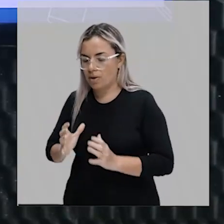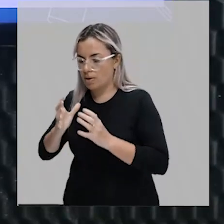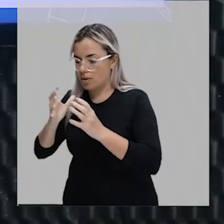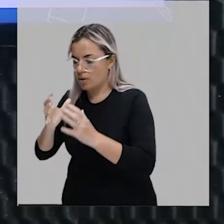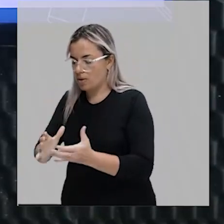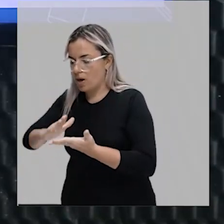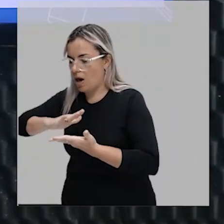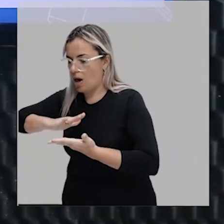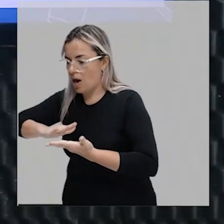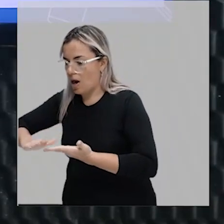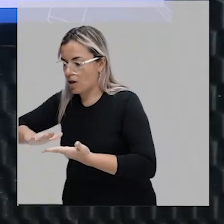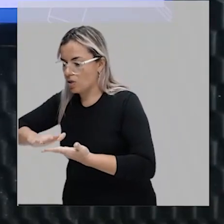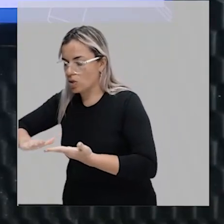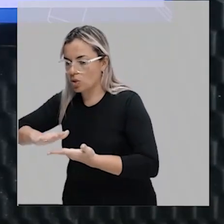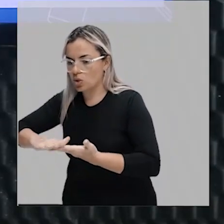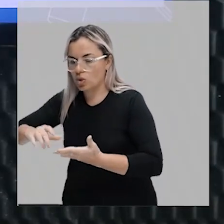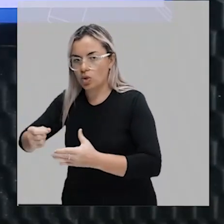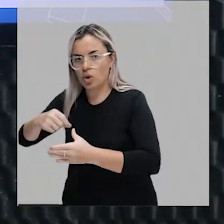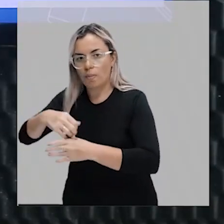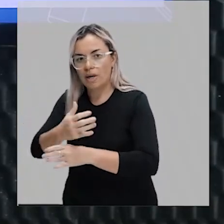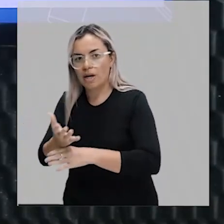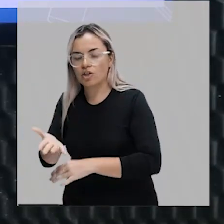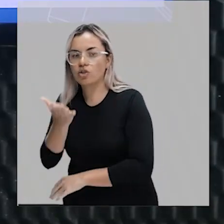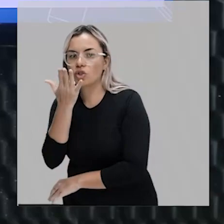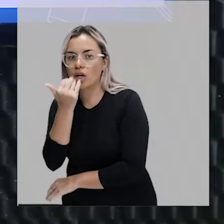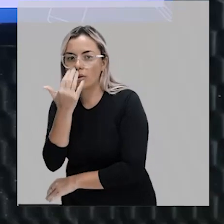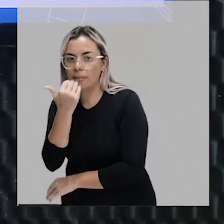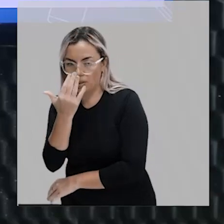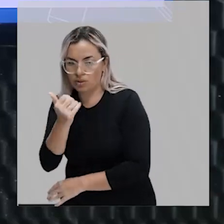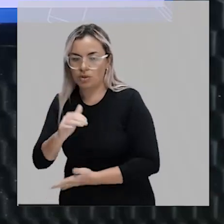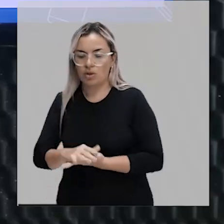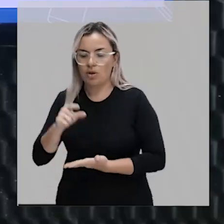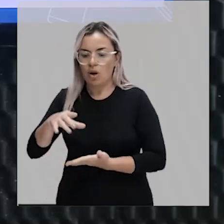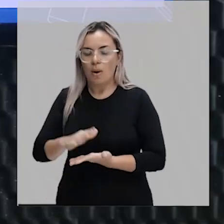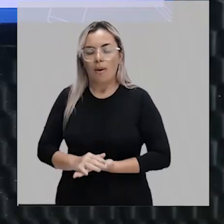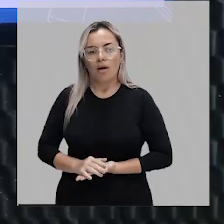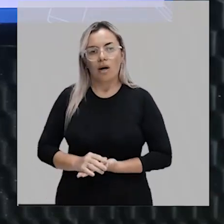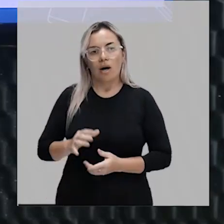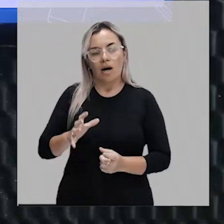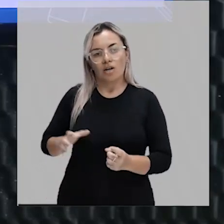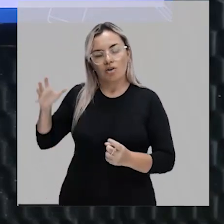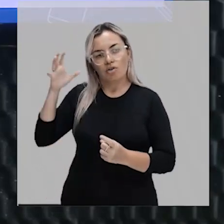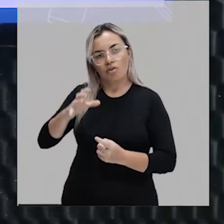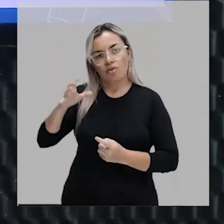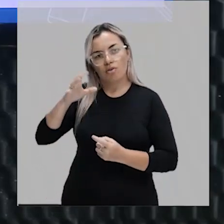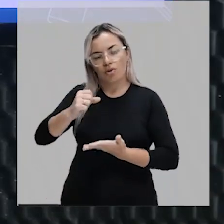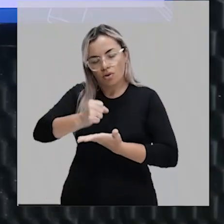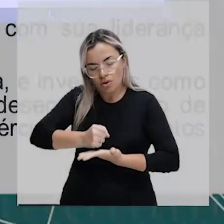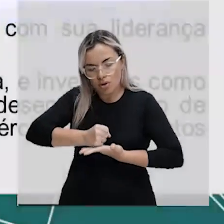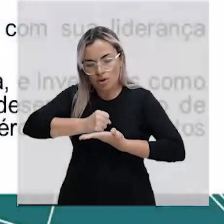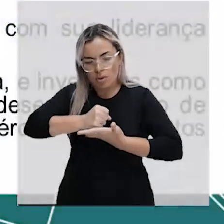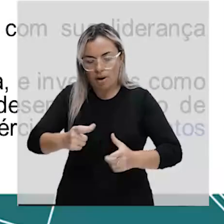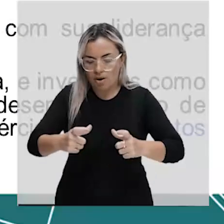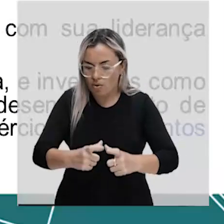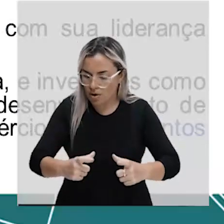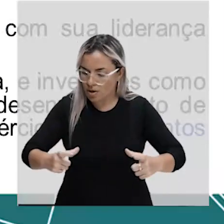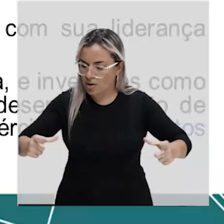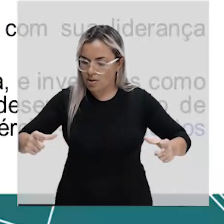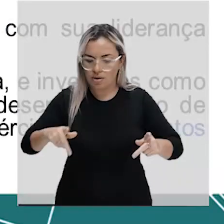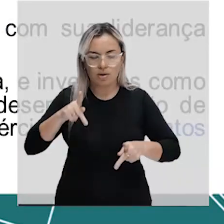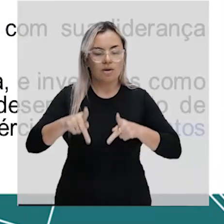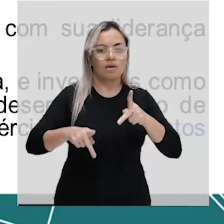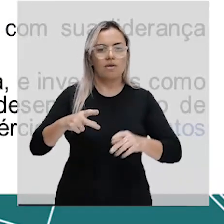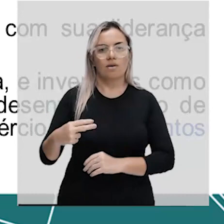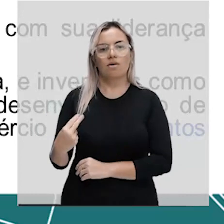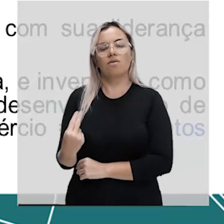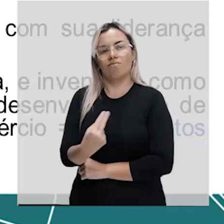o excedente da produção vai contribuir para um crescimento populacional.